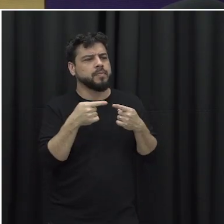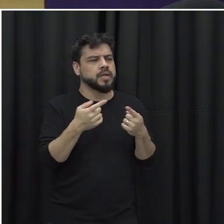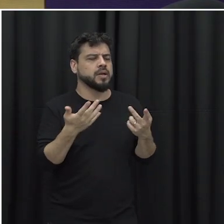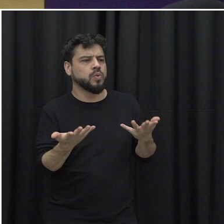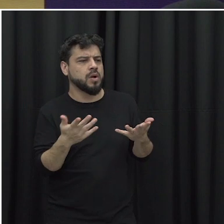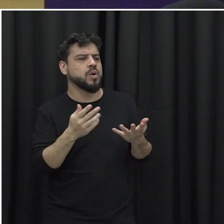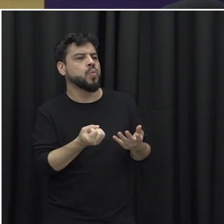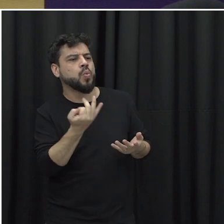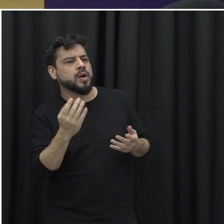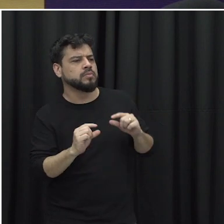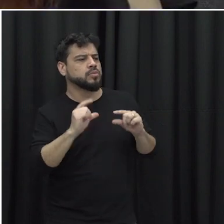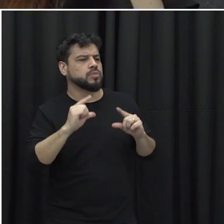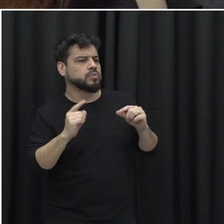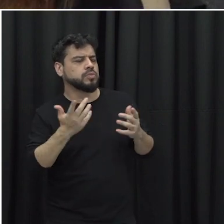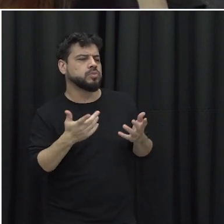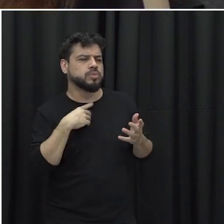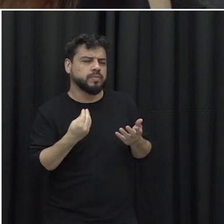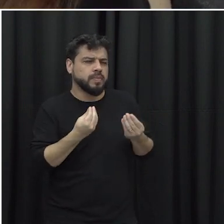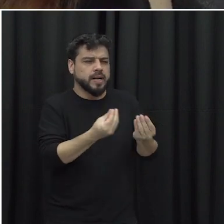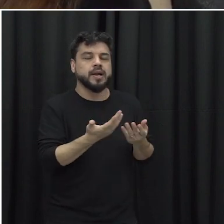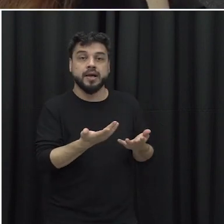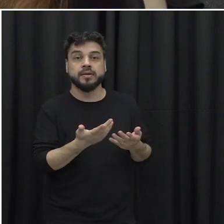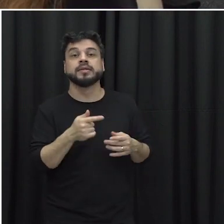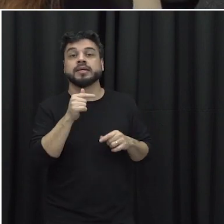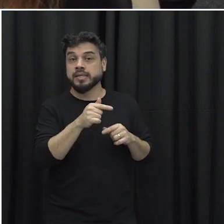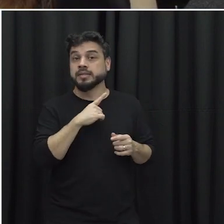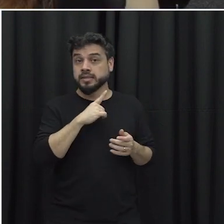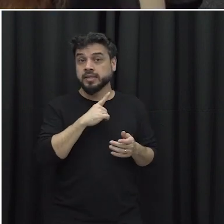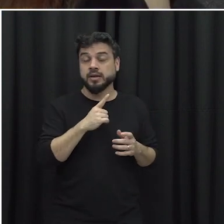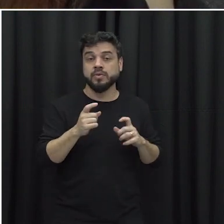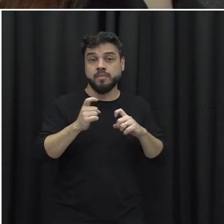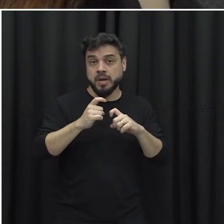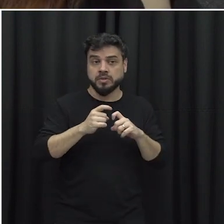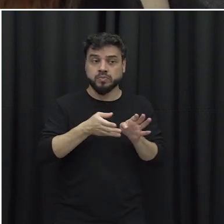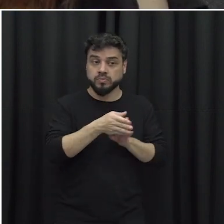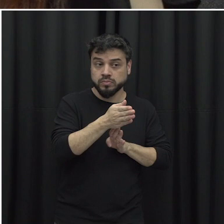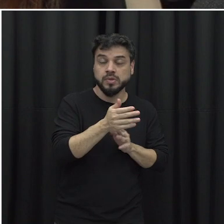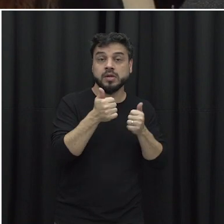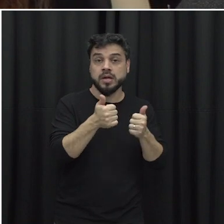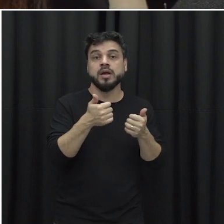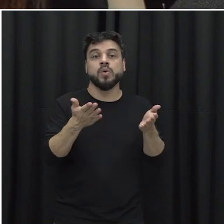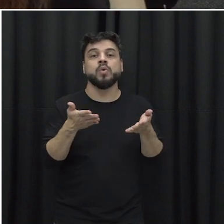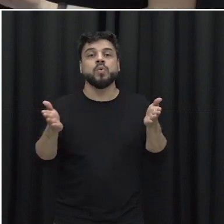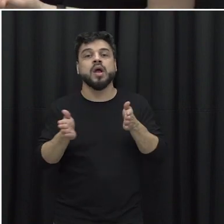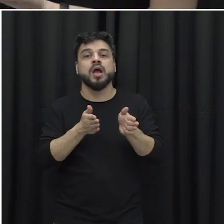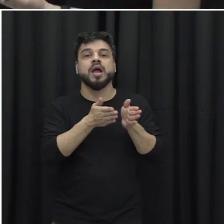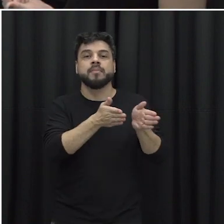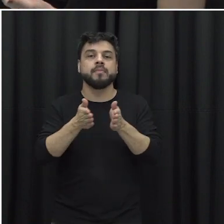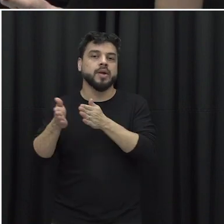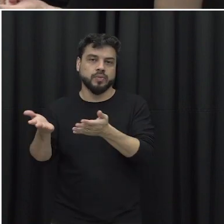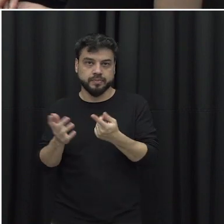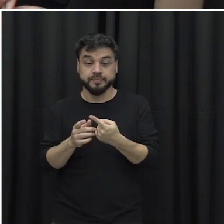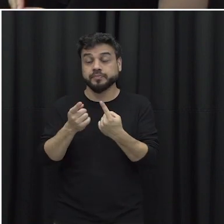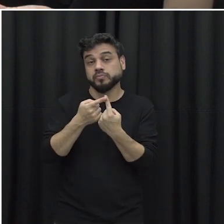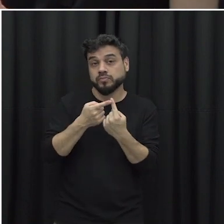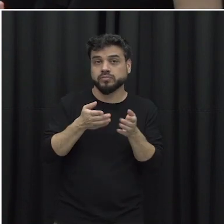enfim. E tendo essa prescrição, existem alguns caminhos. Né? Um dos caminhos que hoje tem sido bastante utilizados é através de